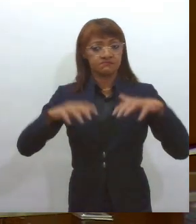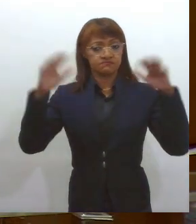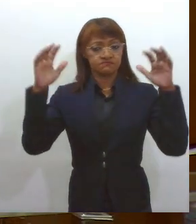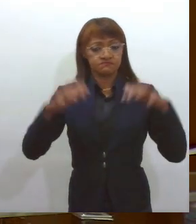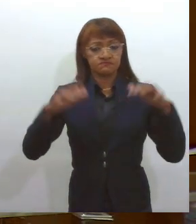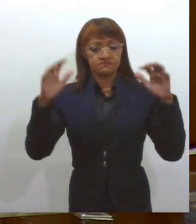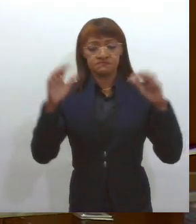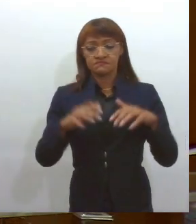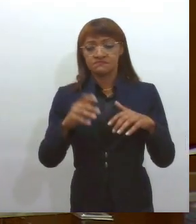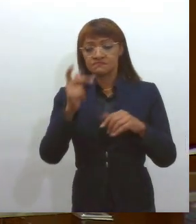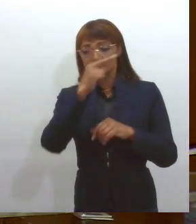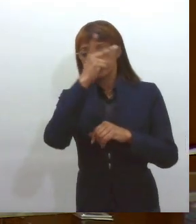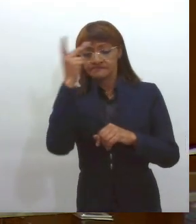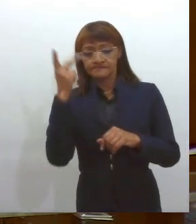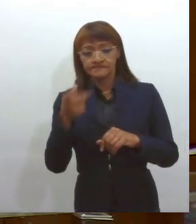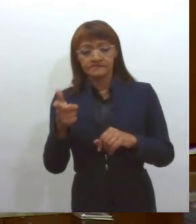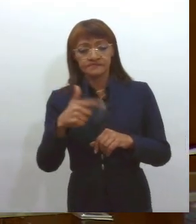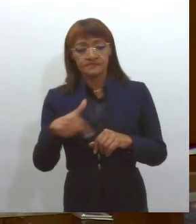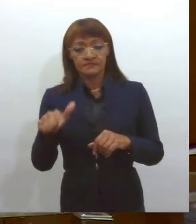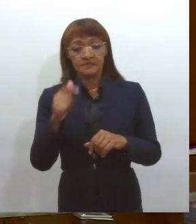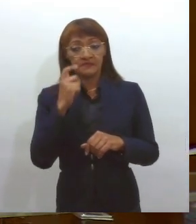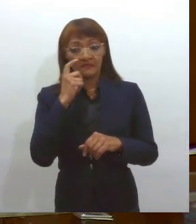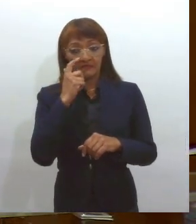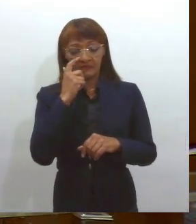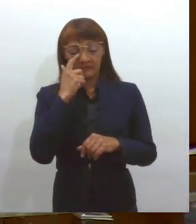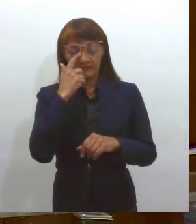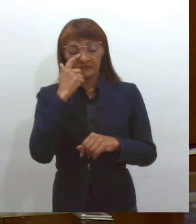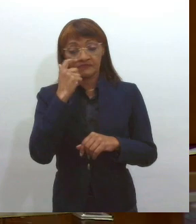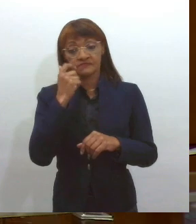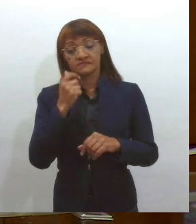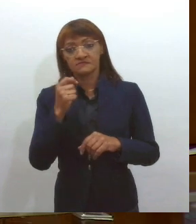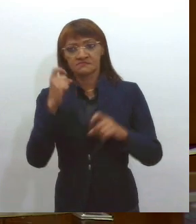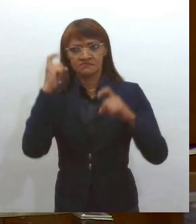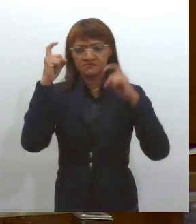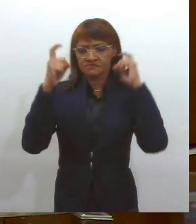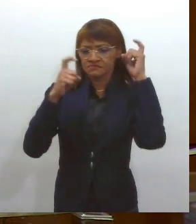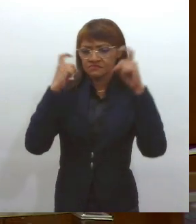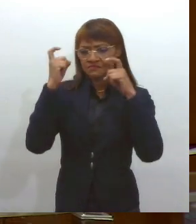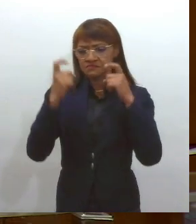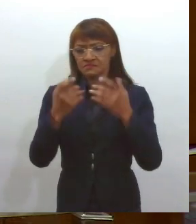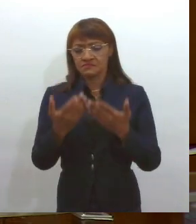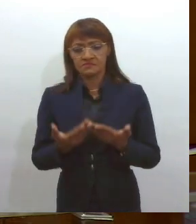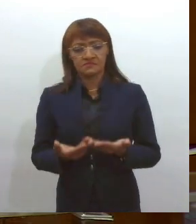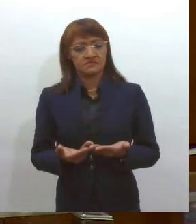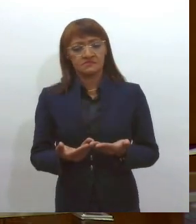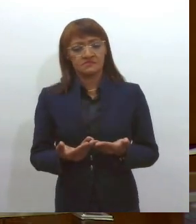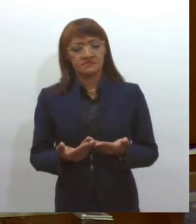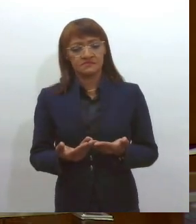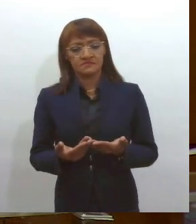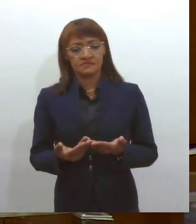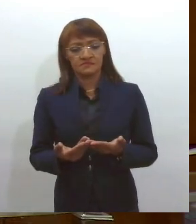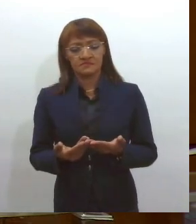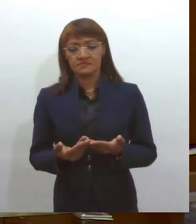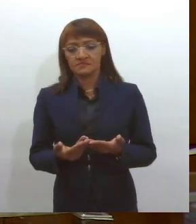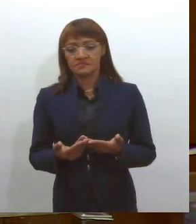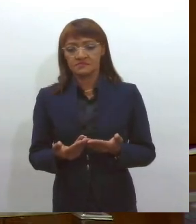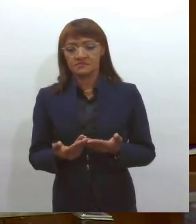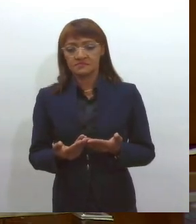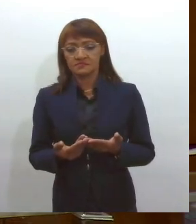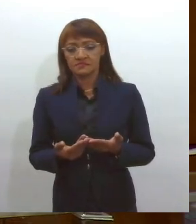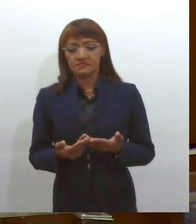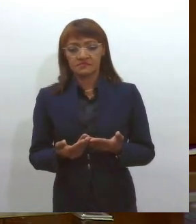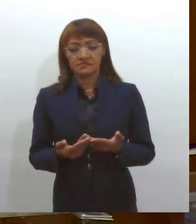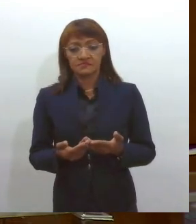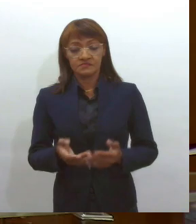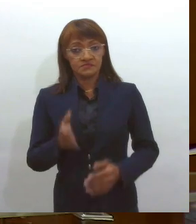a ficar preocupadas e por conta né do do do do acontecido